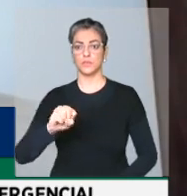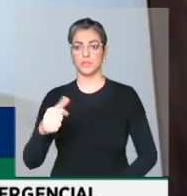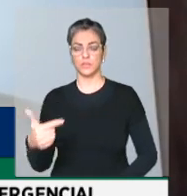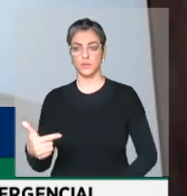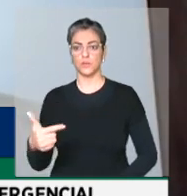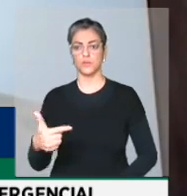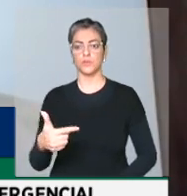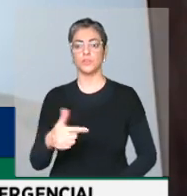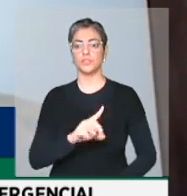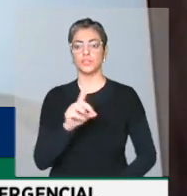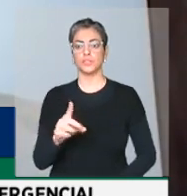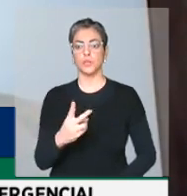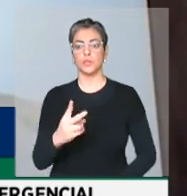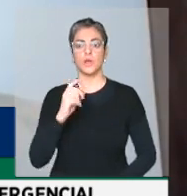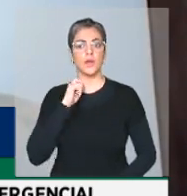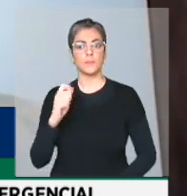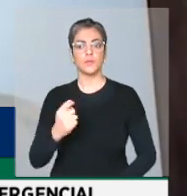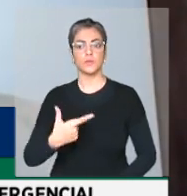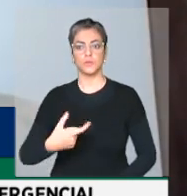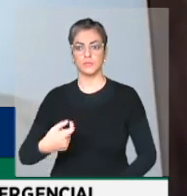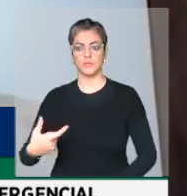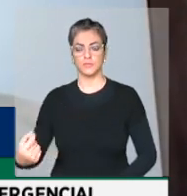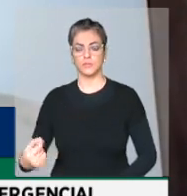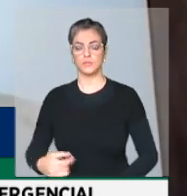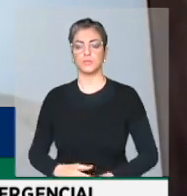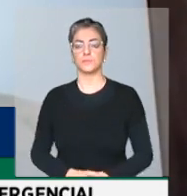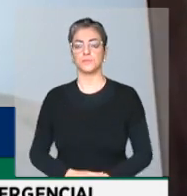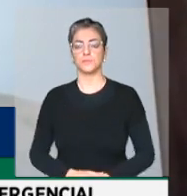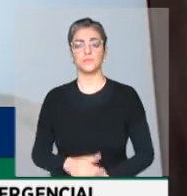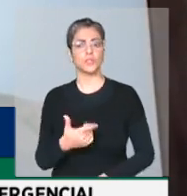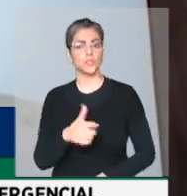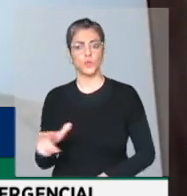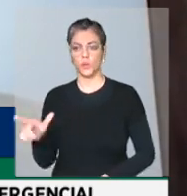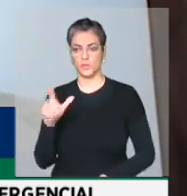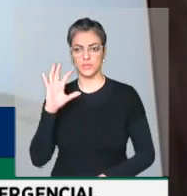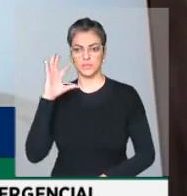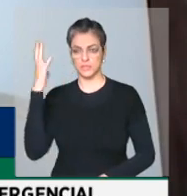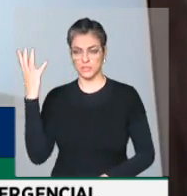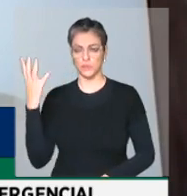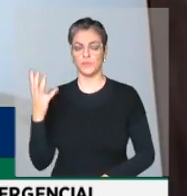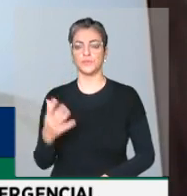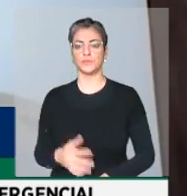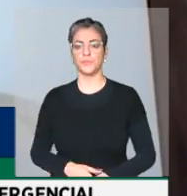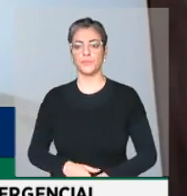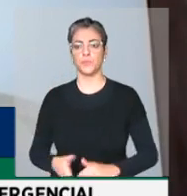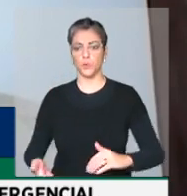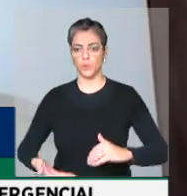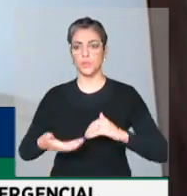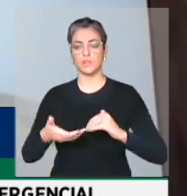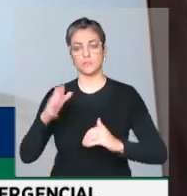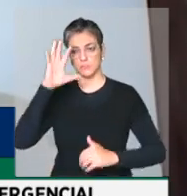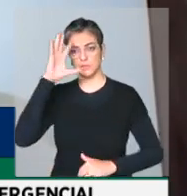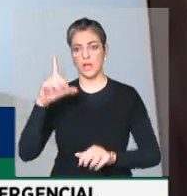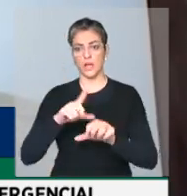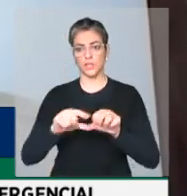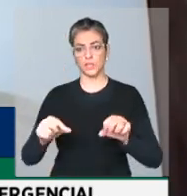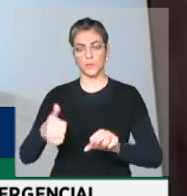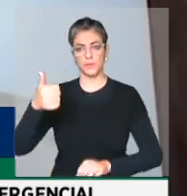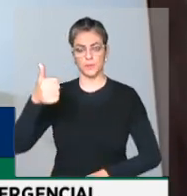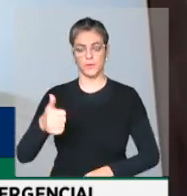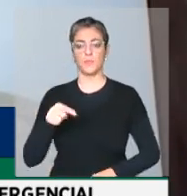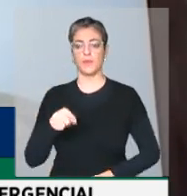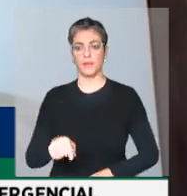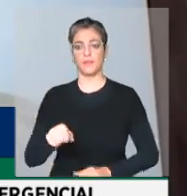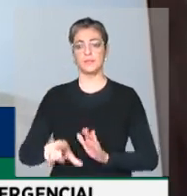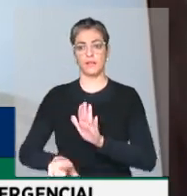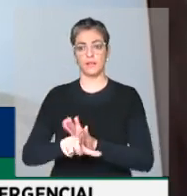13.982, de 2 de abril de 2020, e da outras providências. Congresso Nacional decreta, artigo 1º, esta